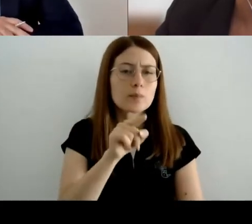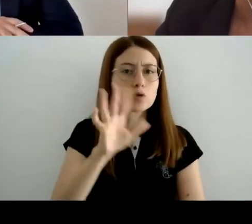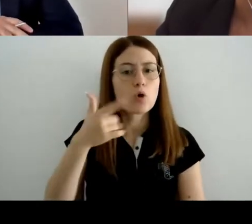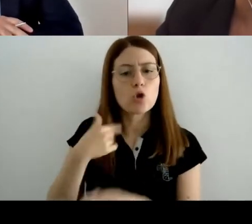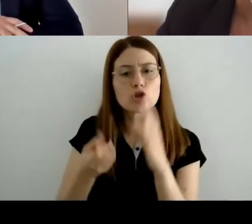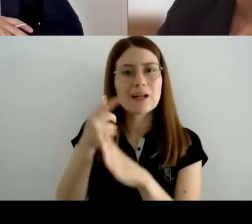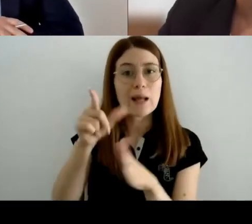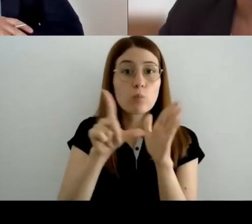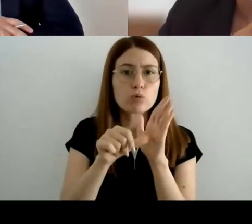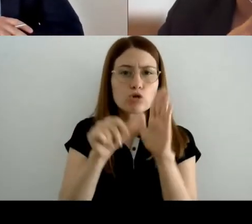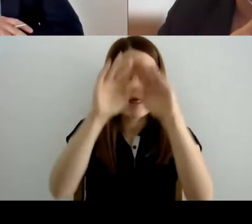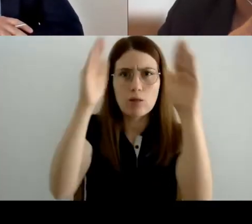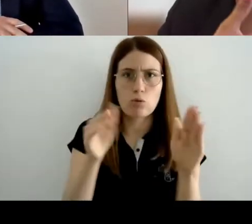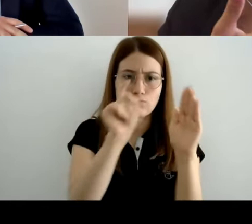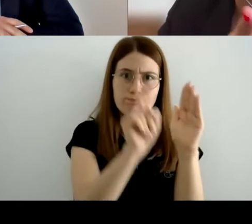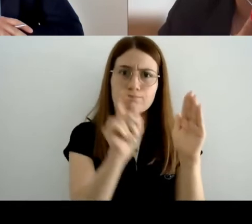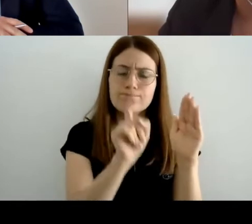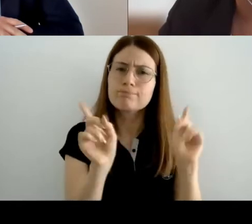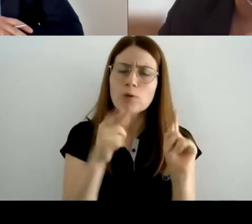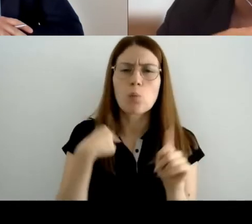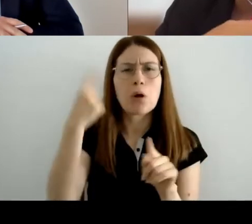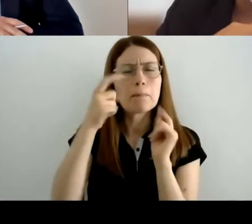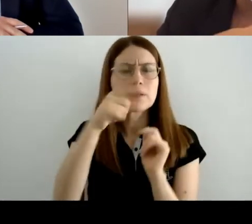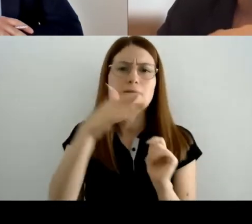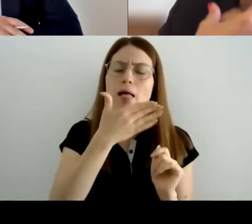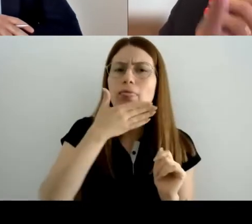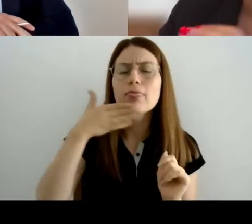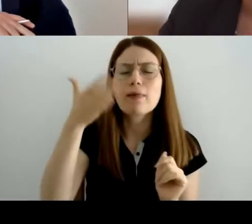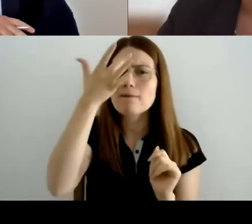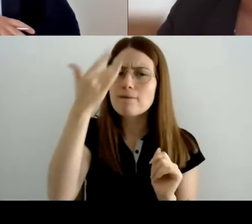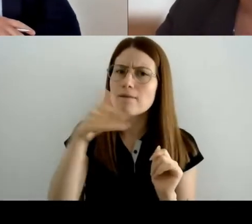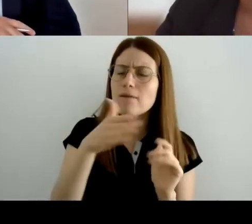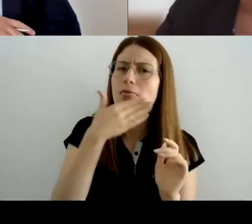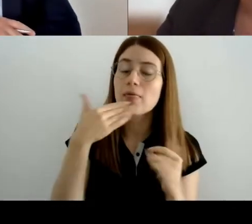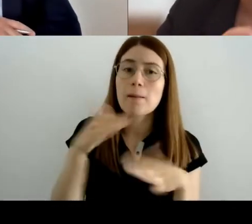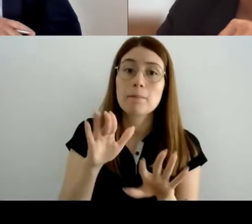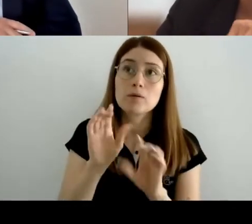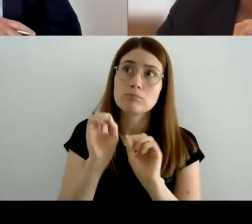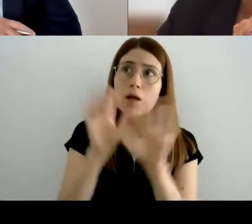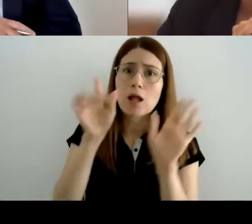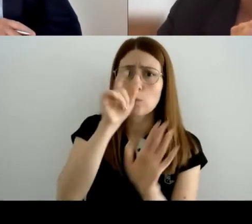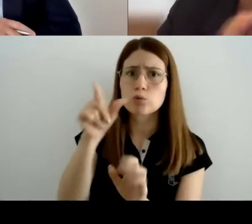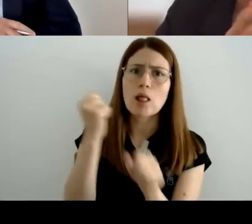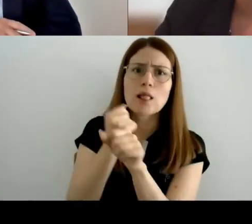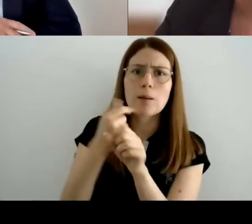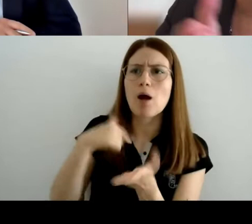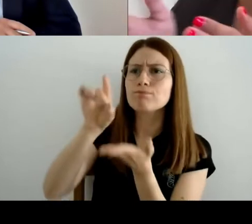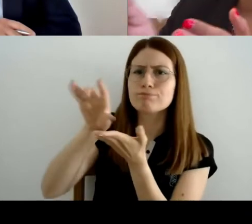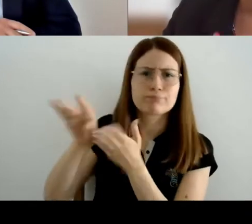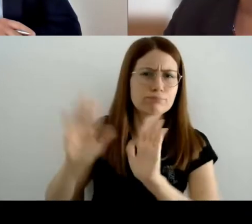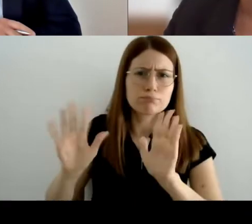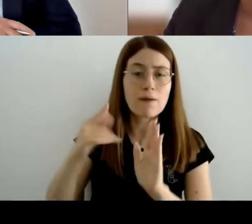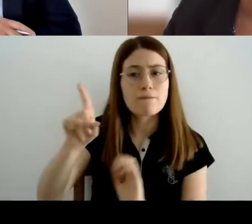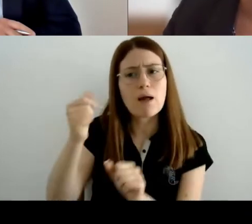implementámos o projeto. Nós achávamos que ia ser um facilitador, mas que seria óbvio para as pessoas que elas não iam ficar sem trabalho, que iriam